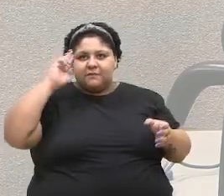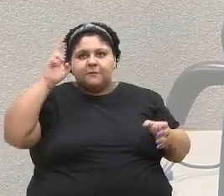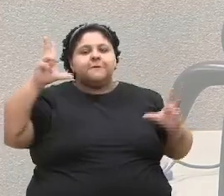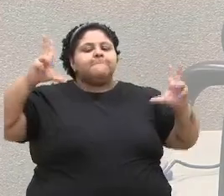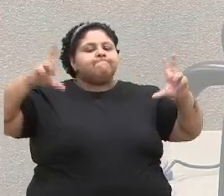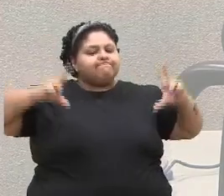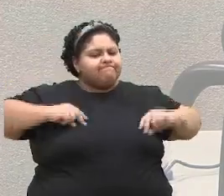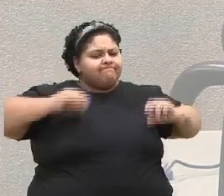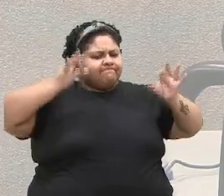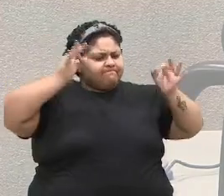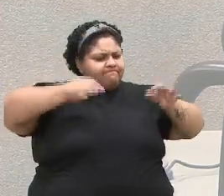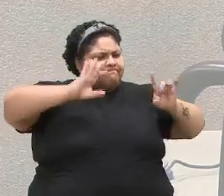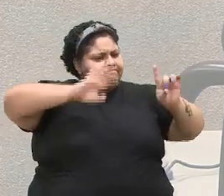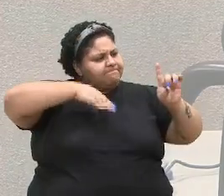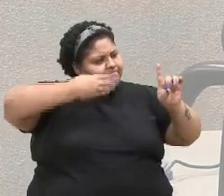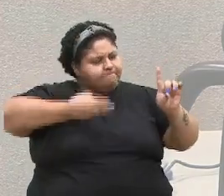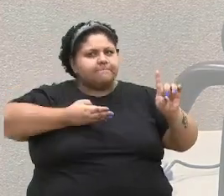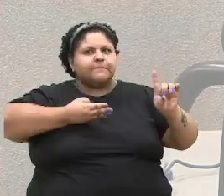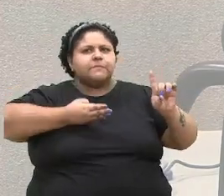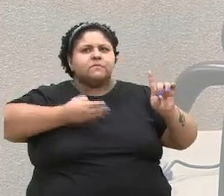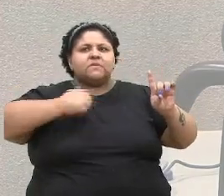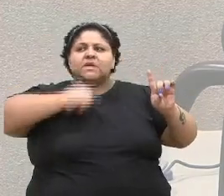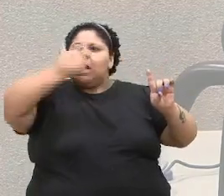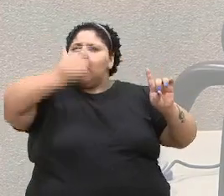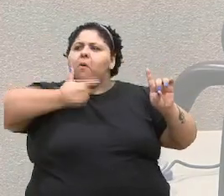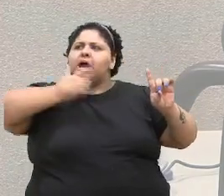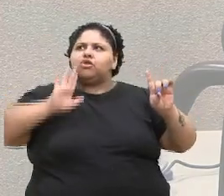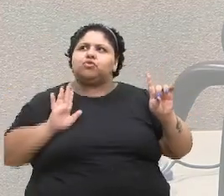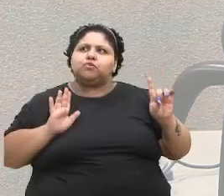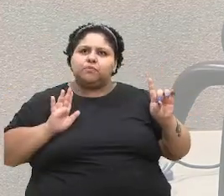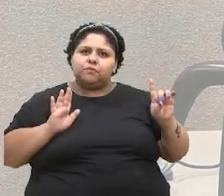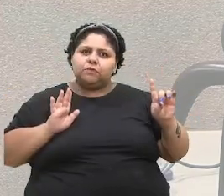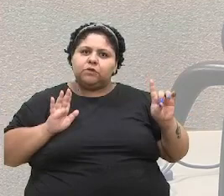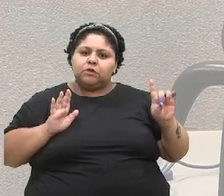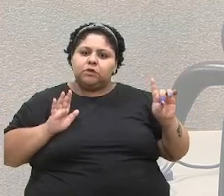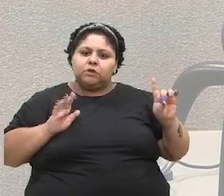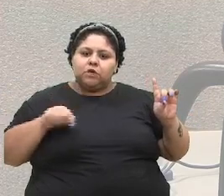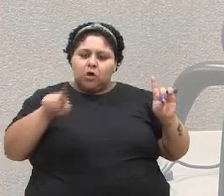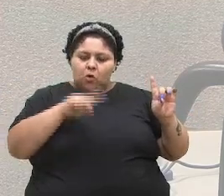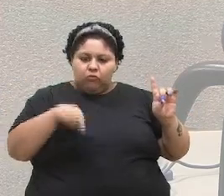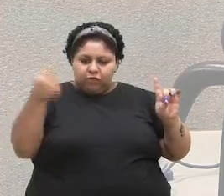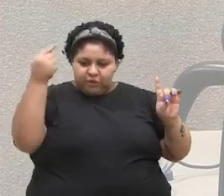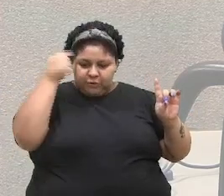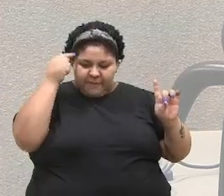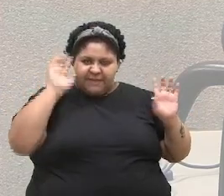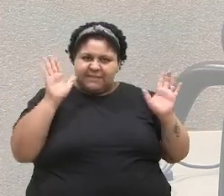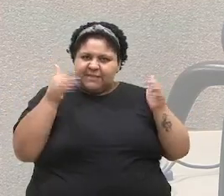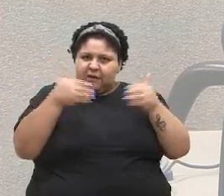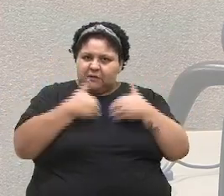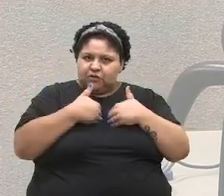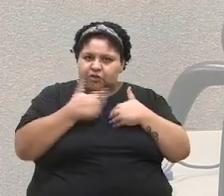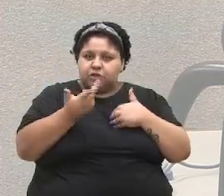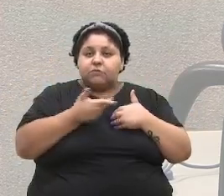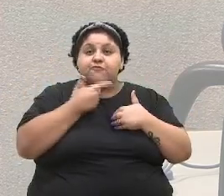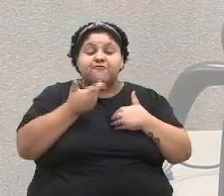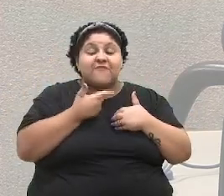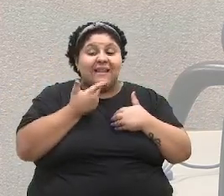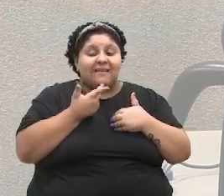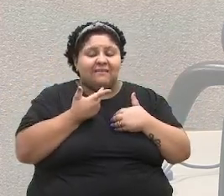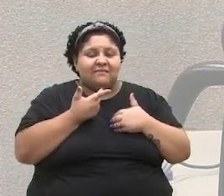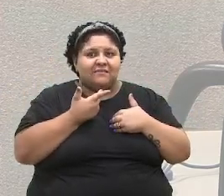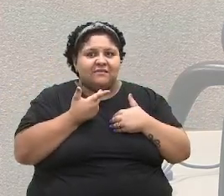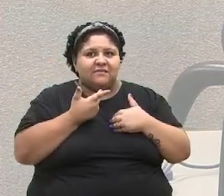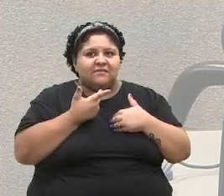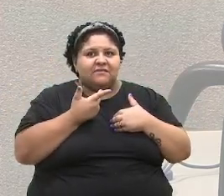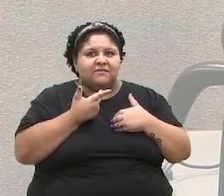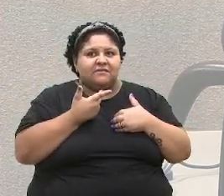e justíssima homenagem. Eu acho que, de fato, né, quando a gente pensa em autismo, quando a gente fala